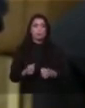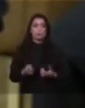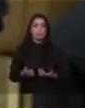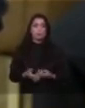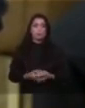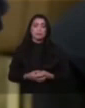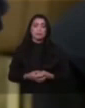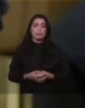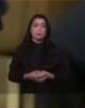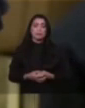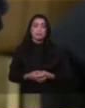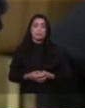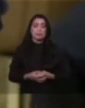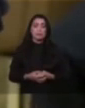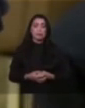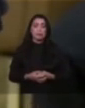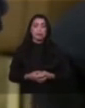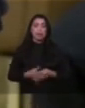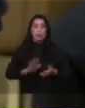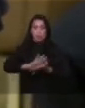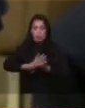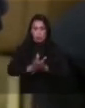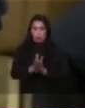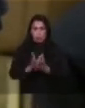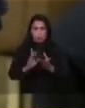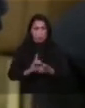Ato antidemocrático, com a devida vênia,